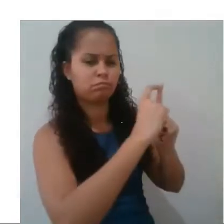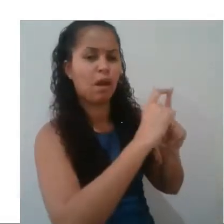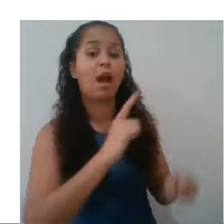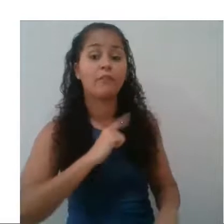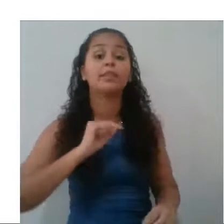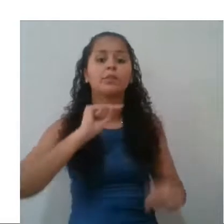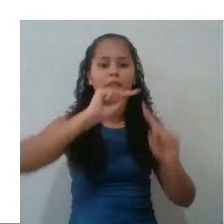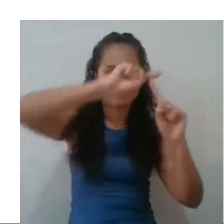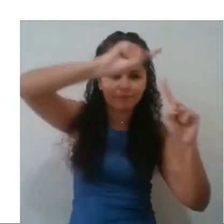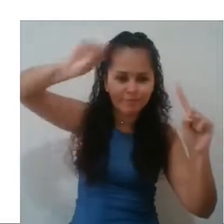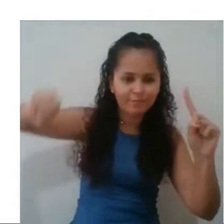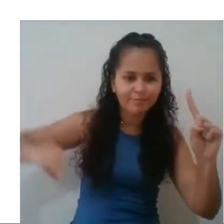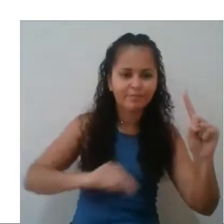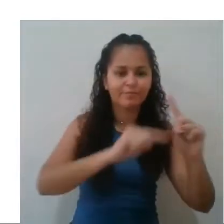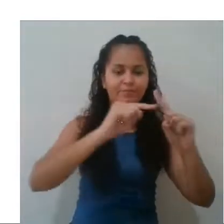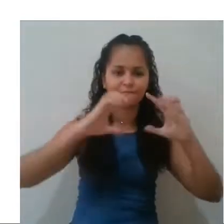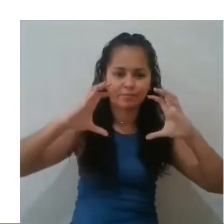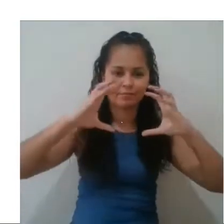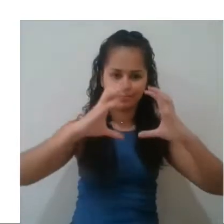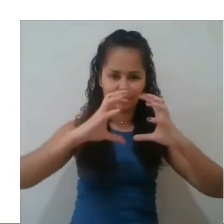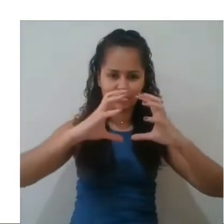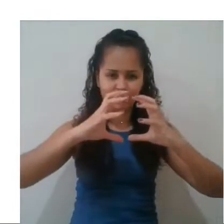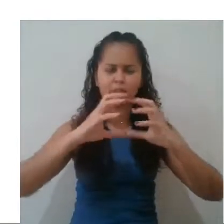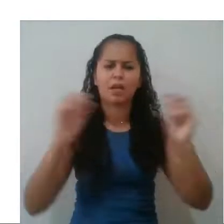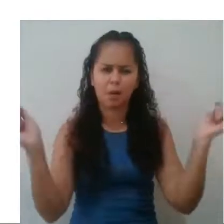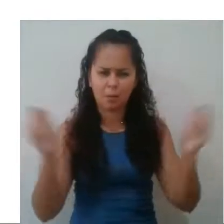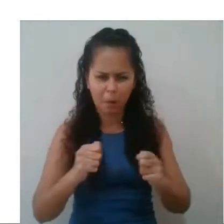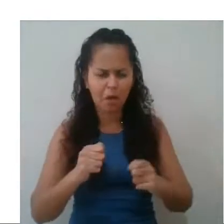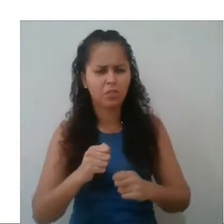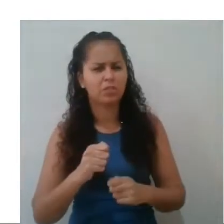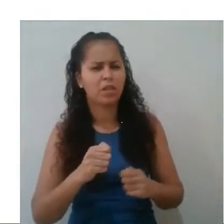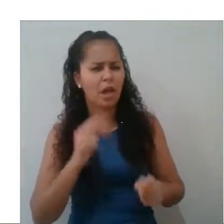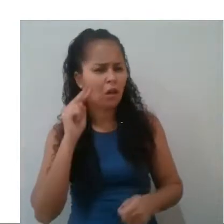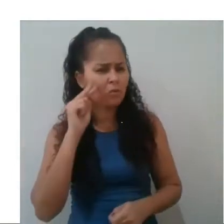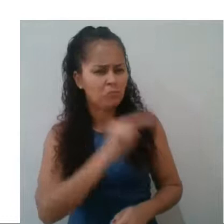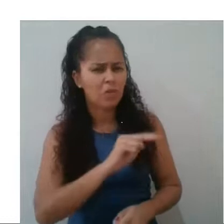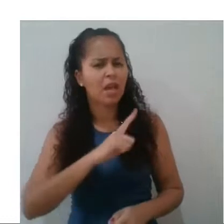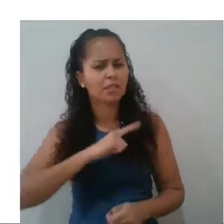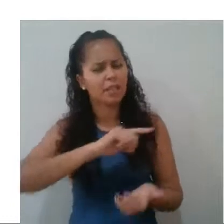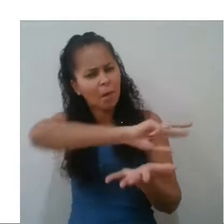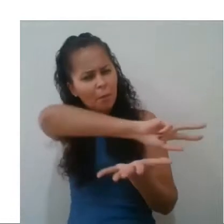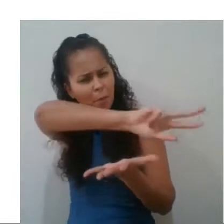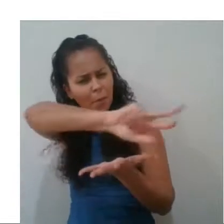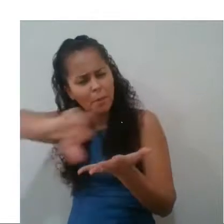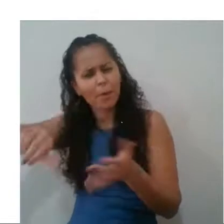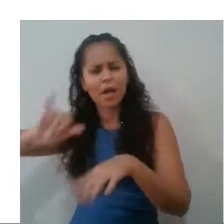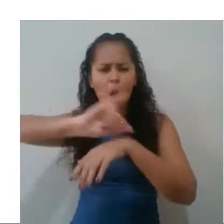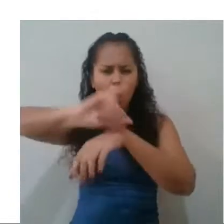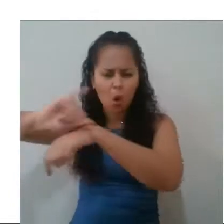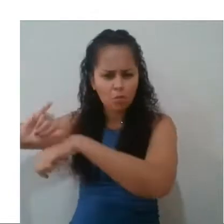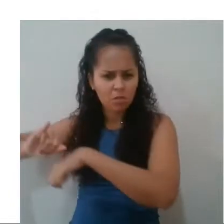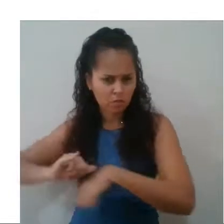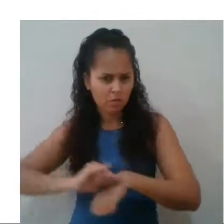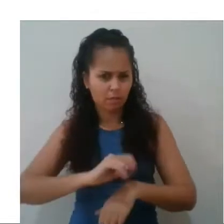a formação de uma esfera. Nós podemos observar diversos objetos do nosso dia a dia que possuem